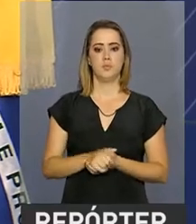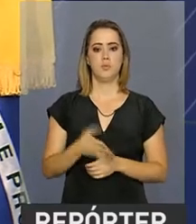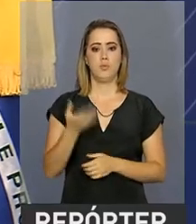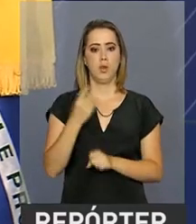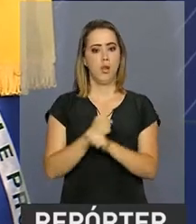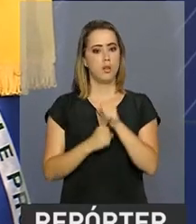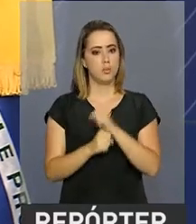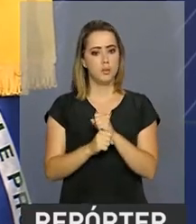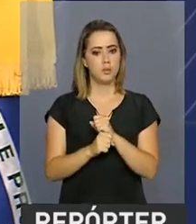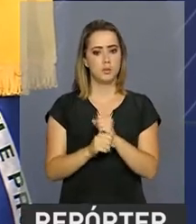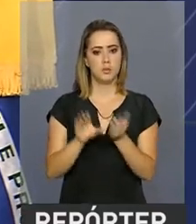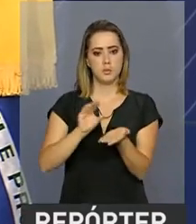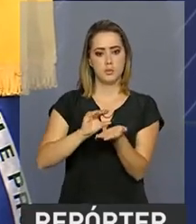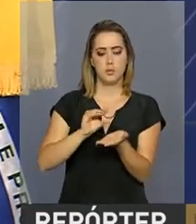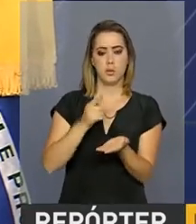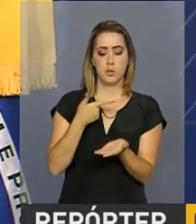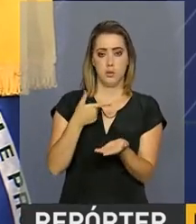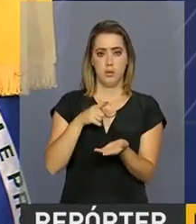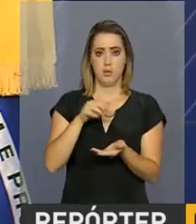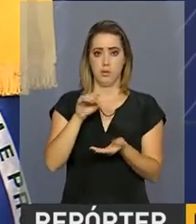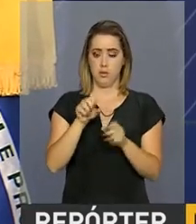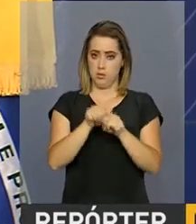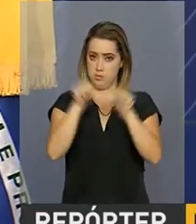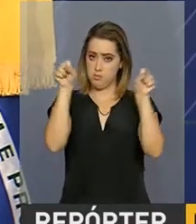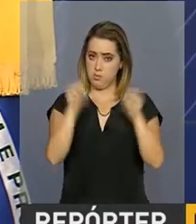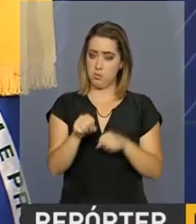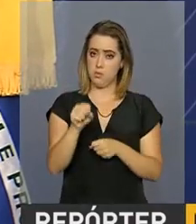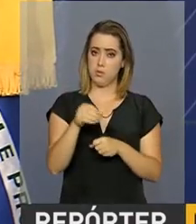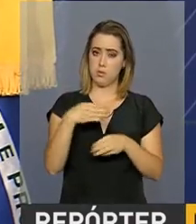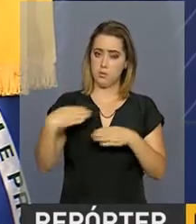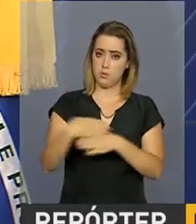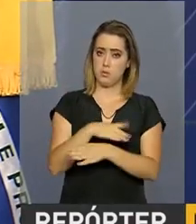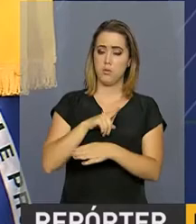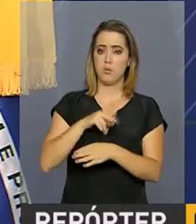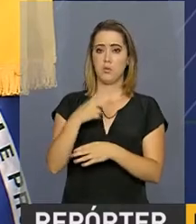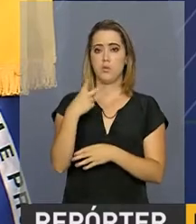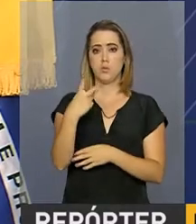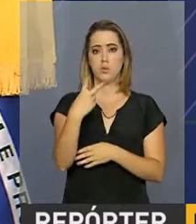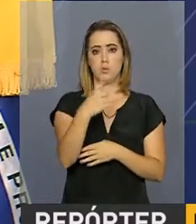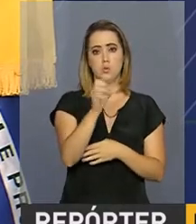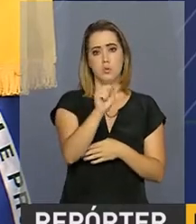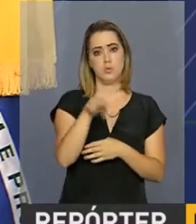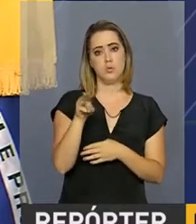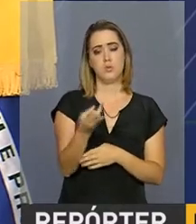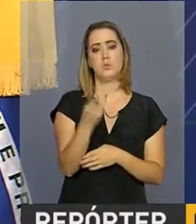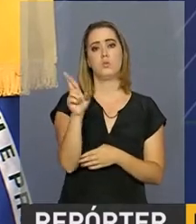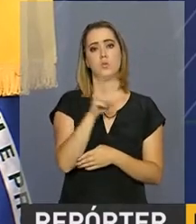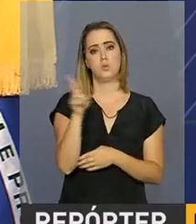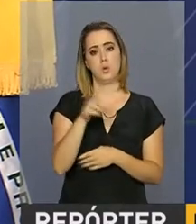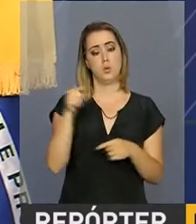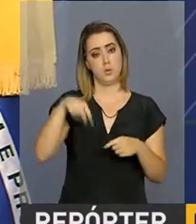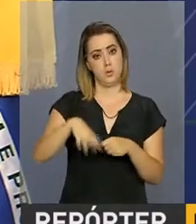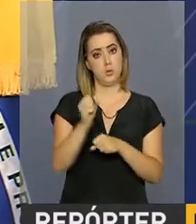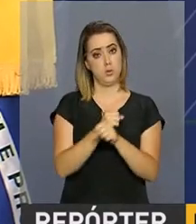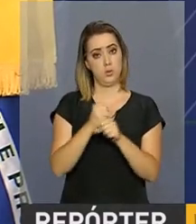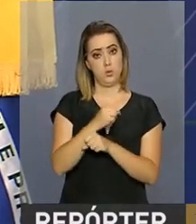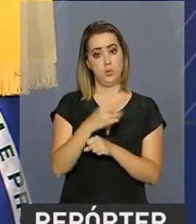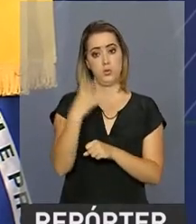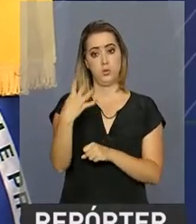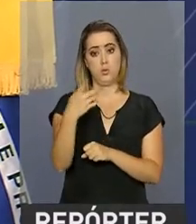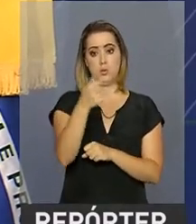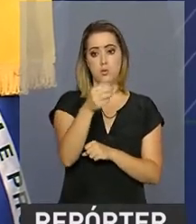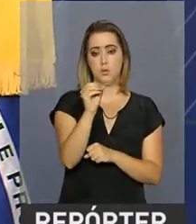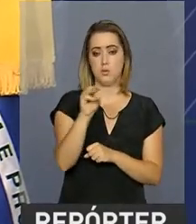fiz um teve uma despesa de 228 milhões este ano irá 470 milhões de